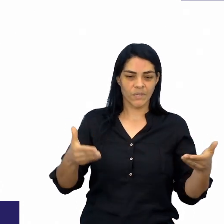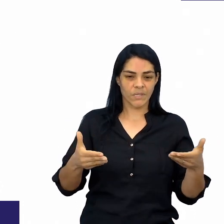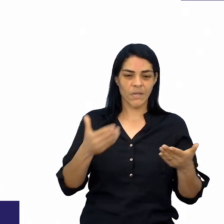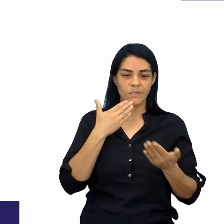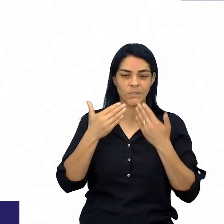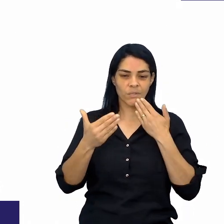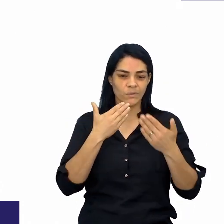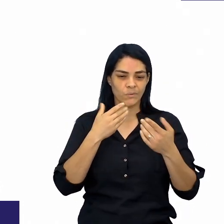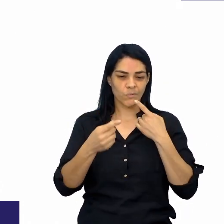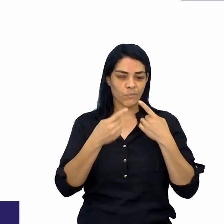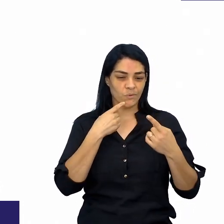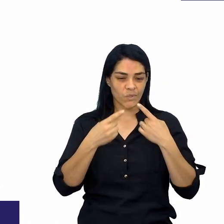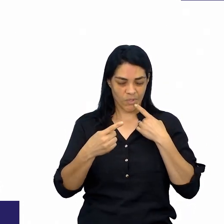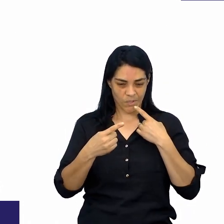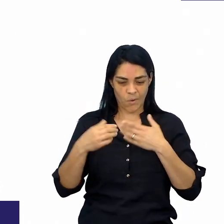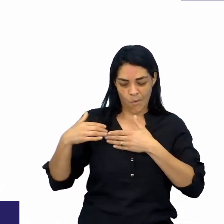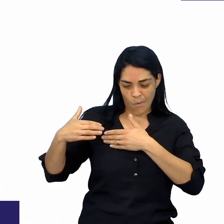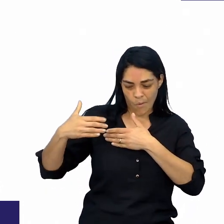discutidos ao longo